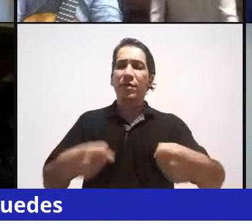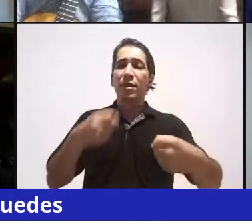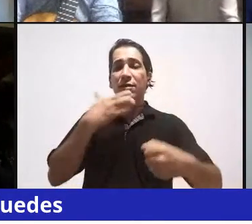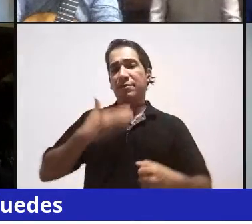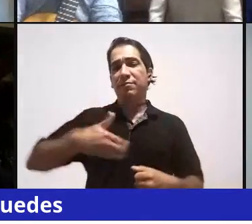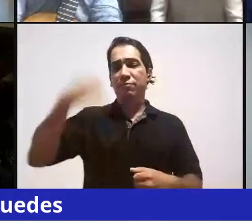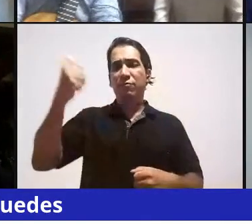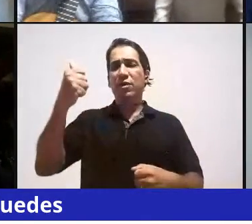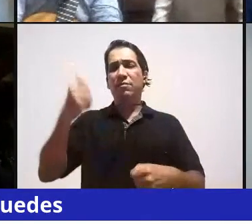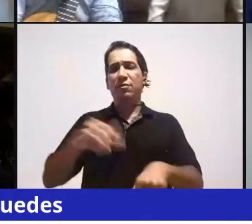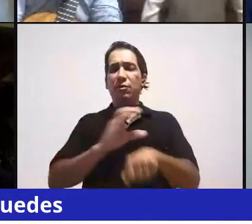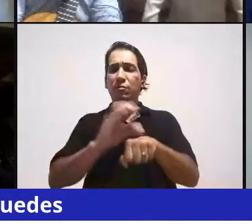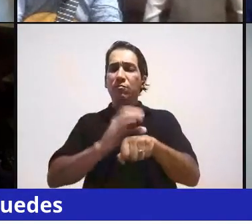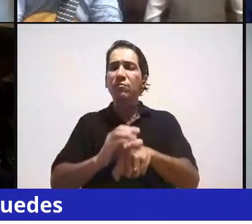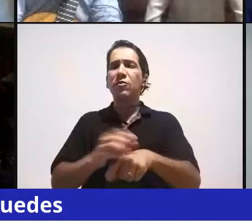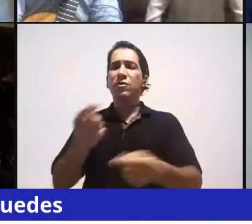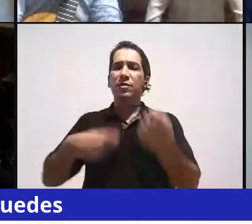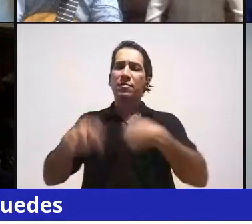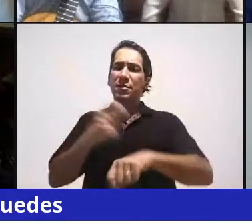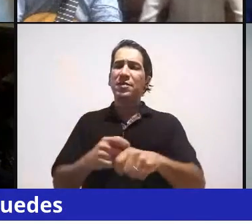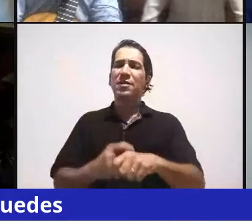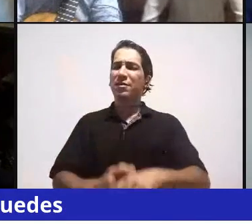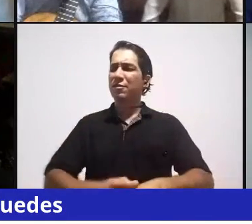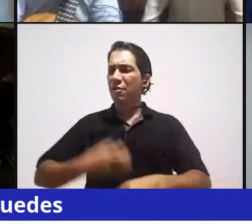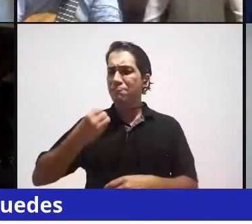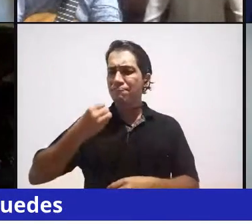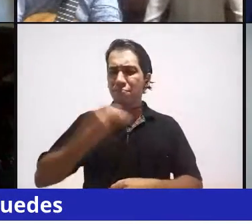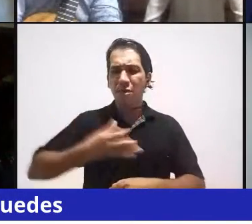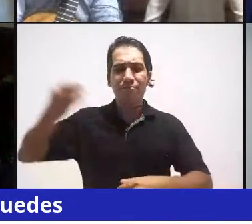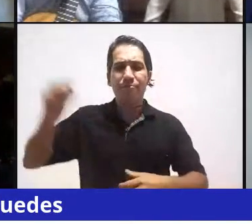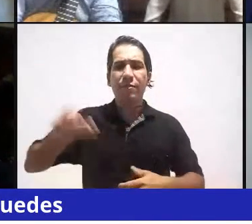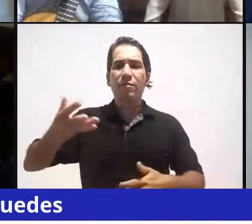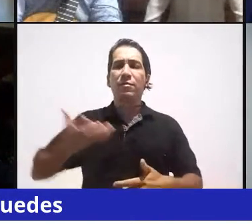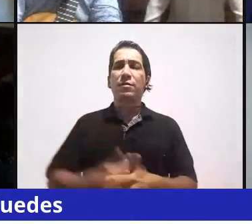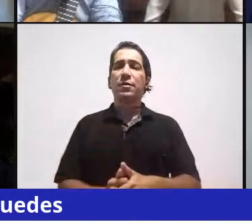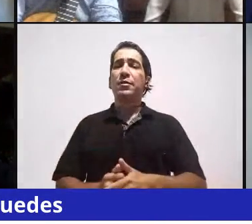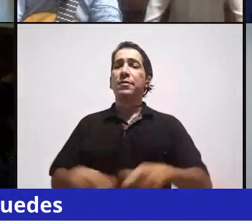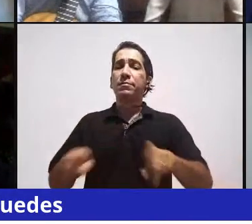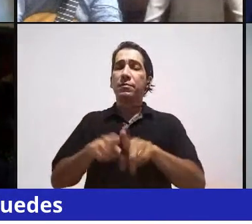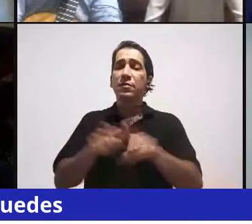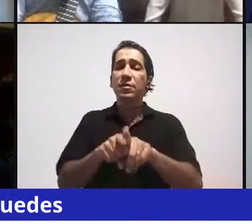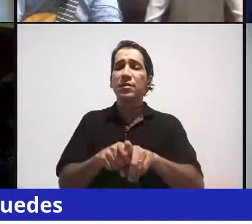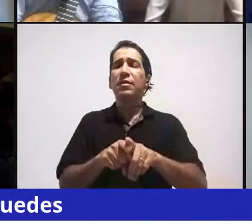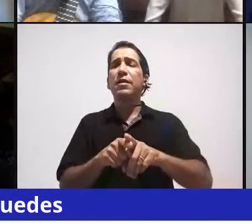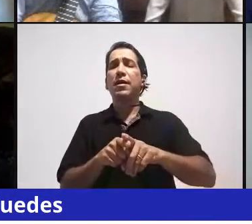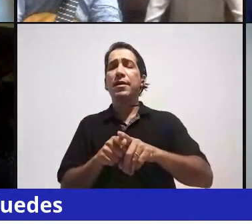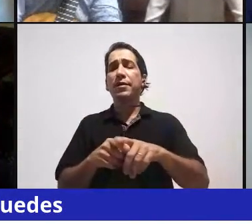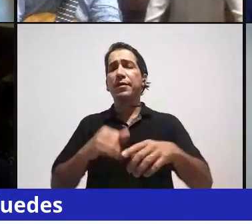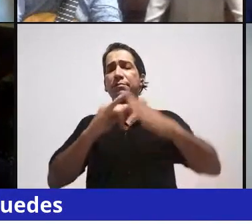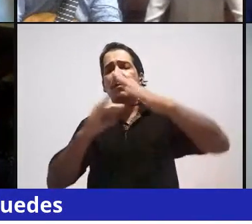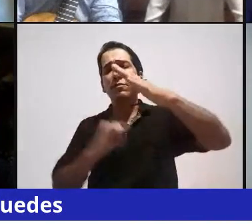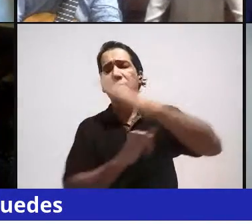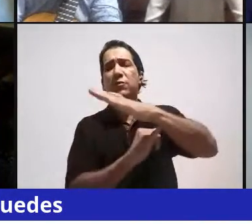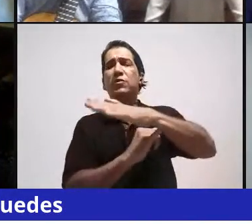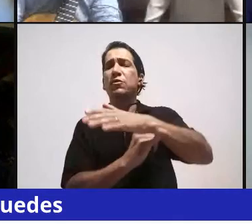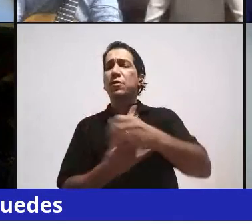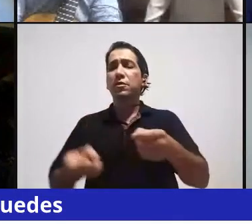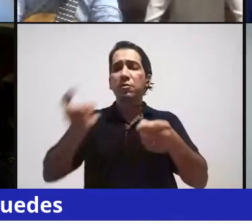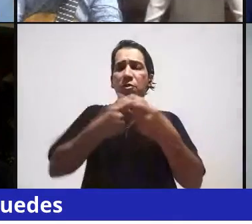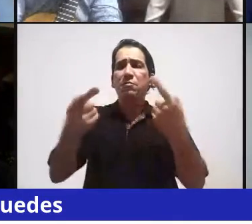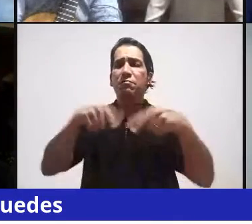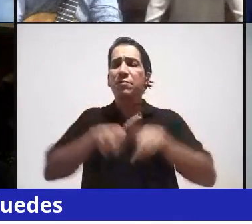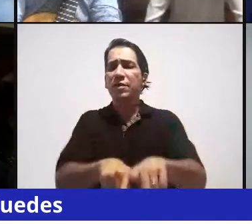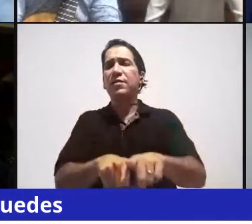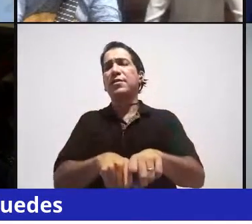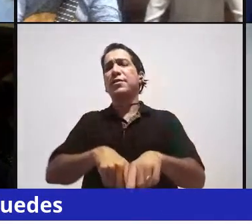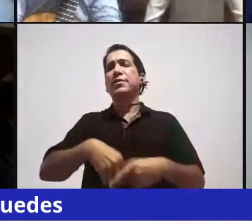ele tem sido. As instituições parceiras, o IFMS, a UEMS Campus de Naviraí, a